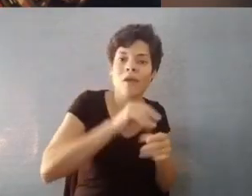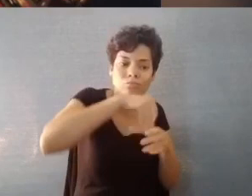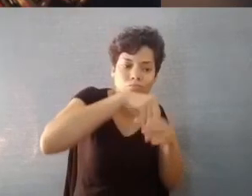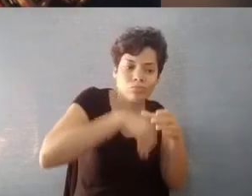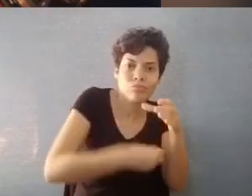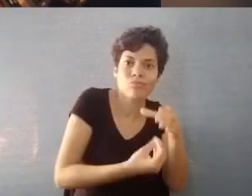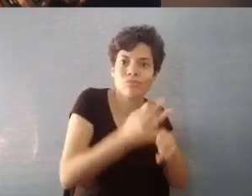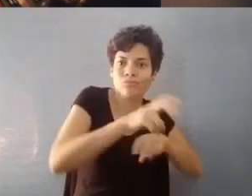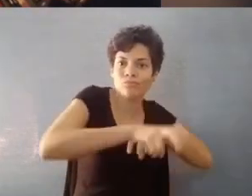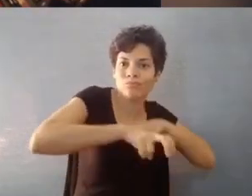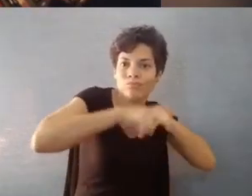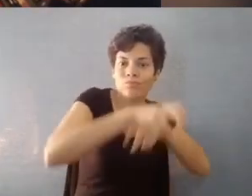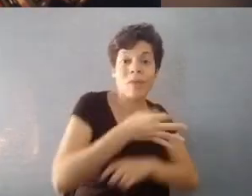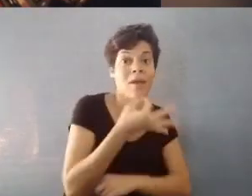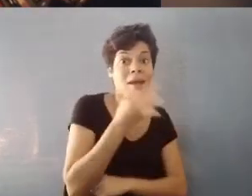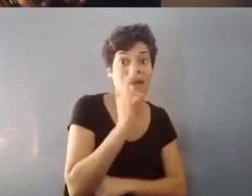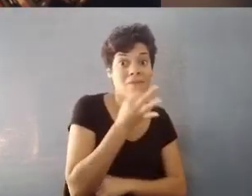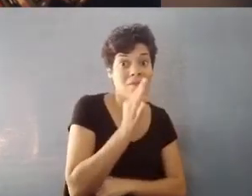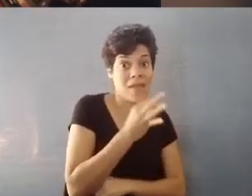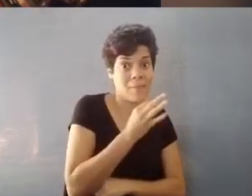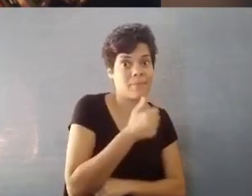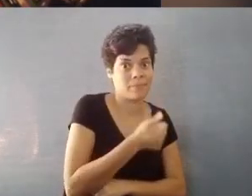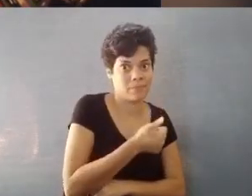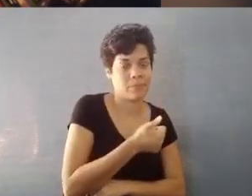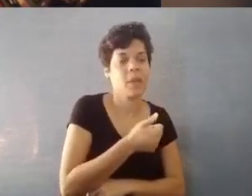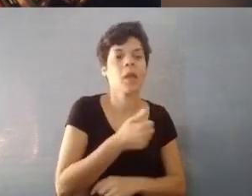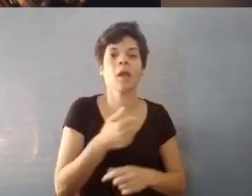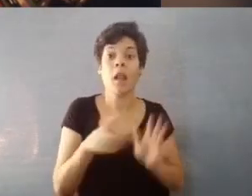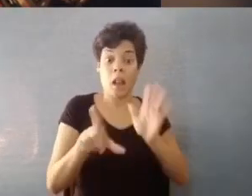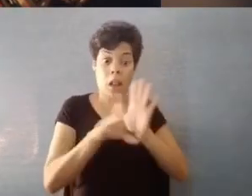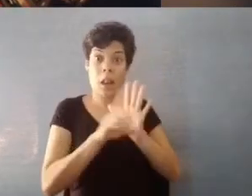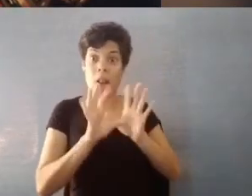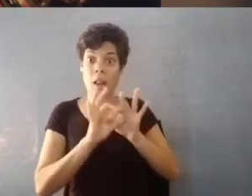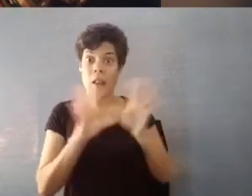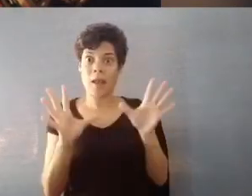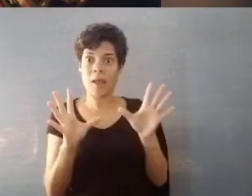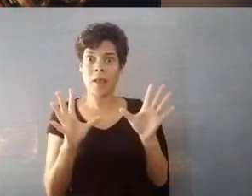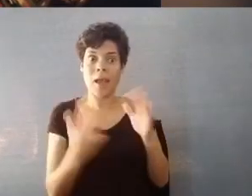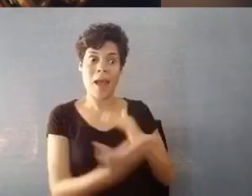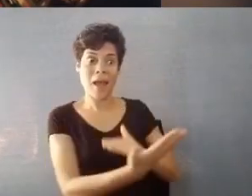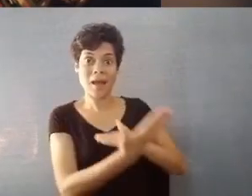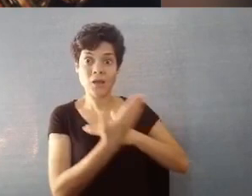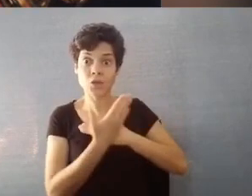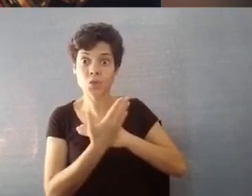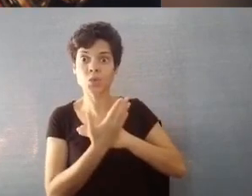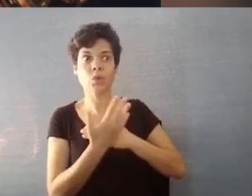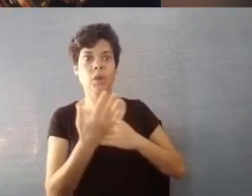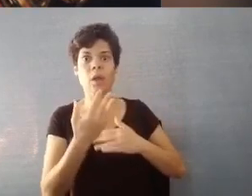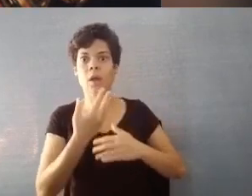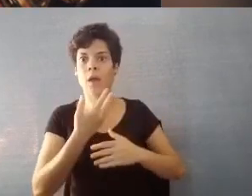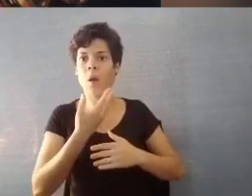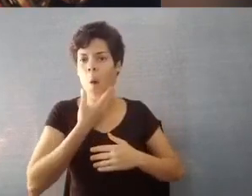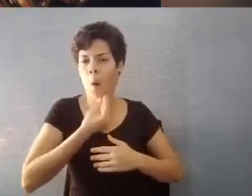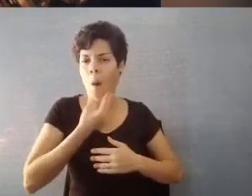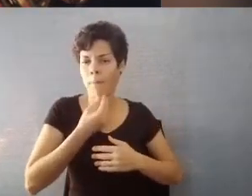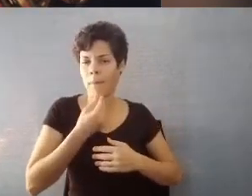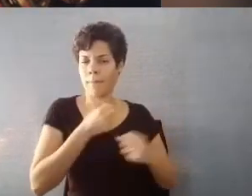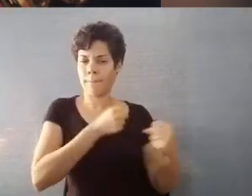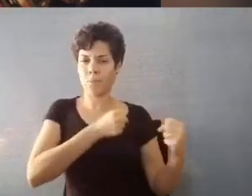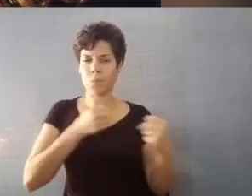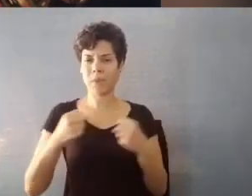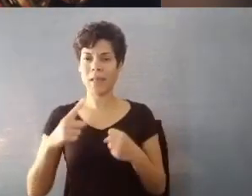A lei foi sancionada sem nenhum tipo de indenização aos proprietários, o